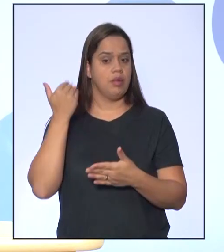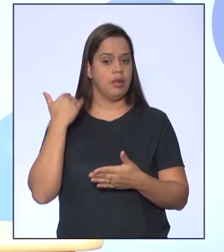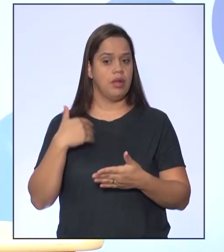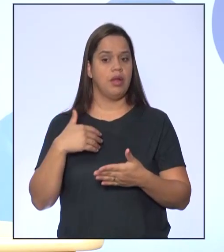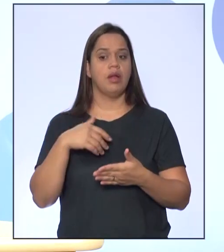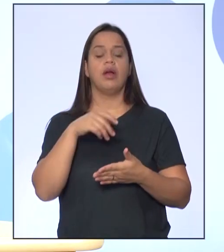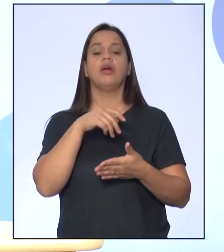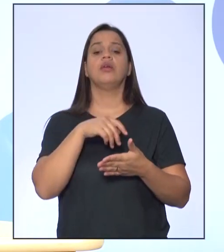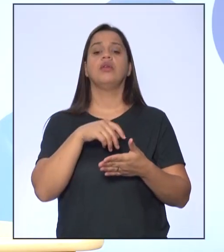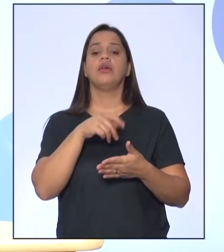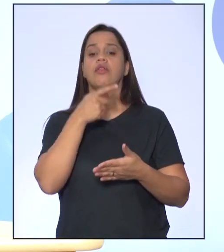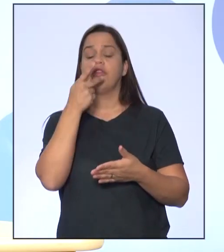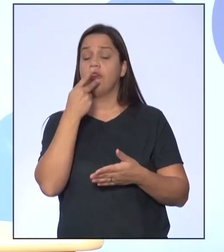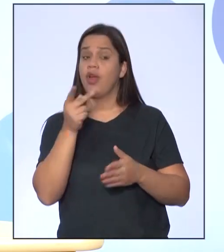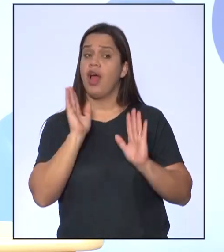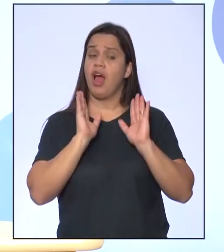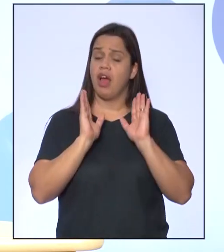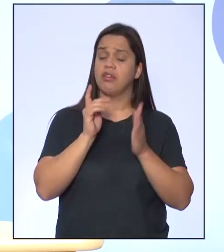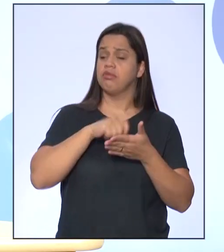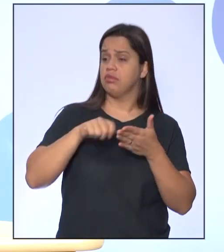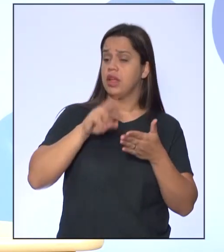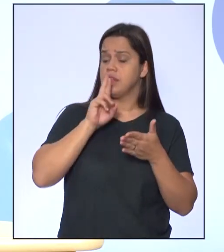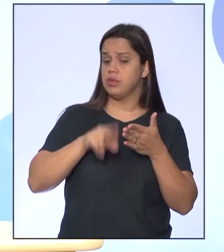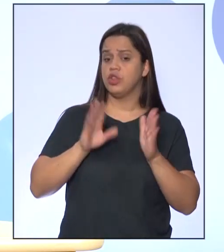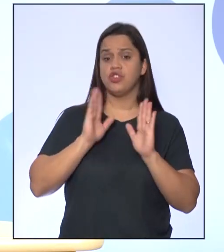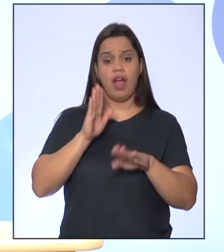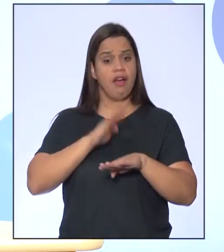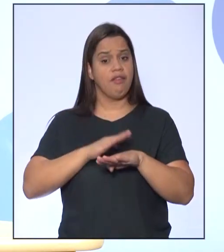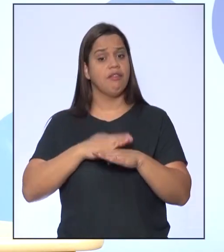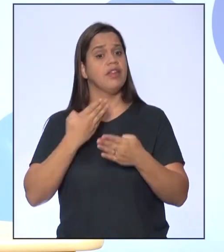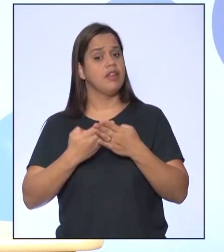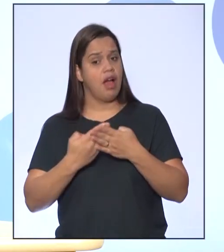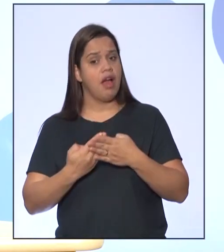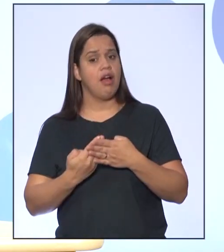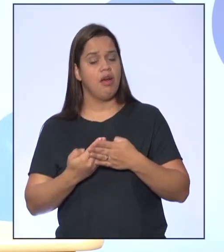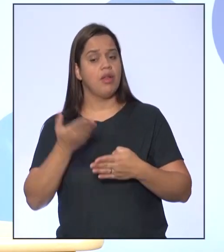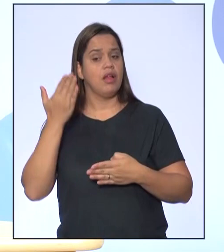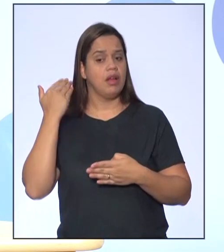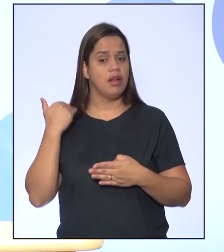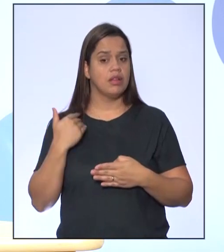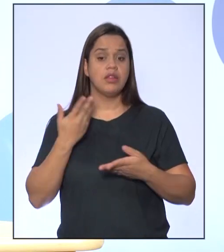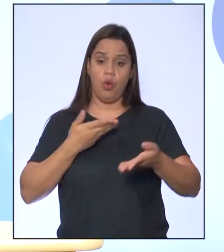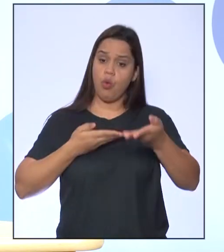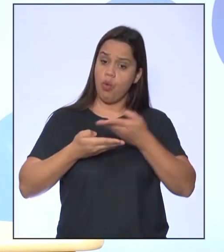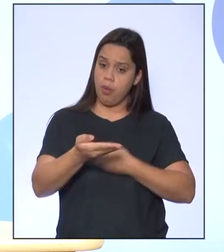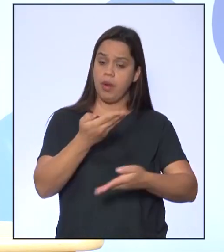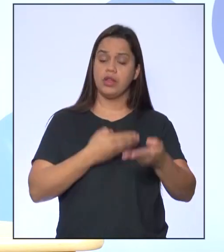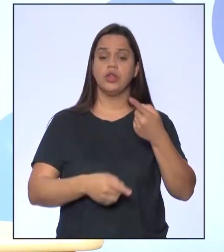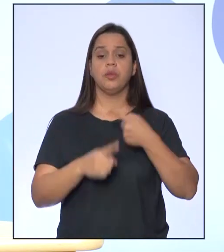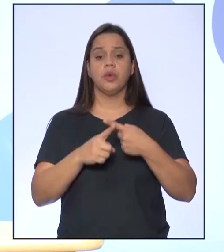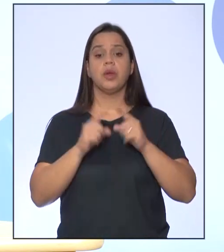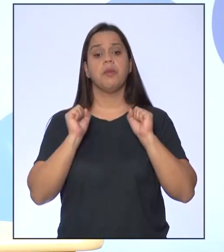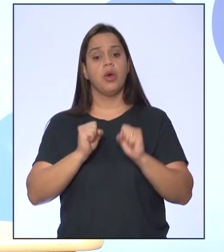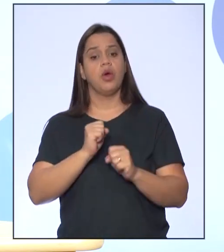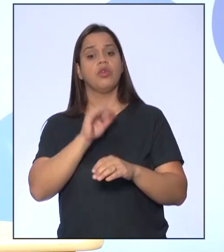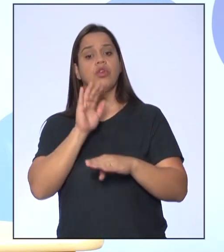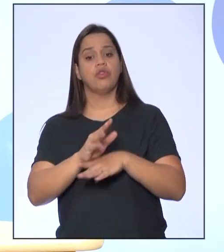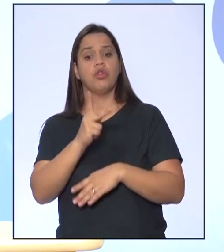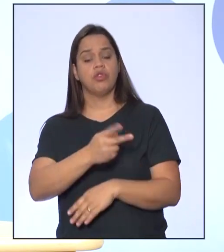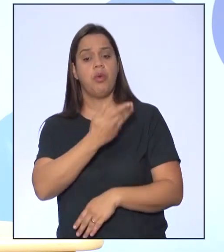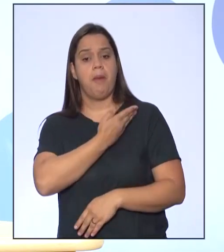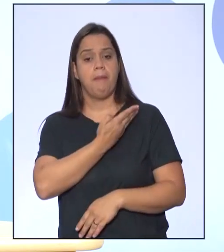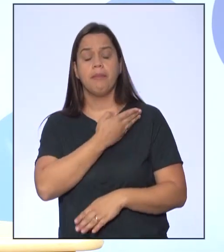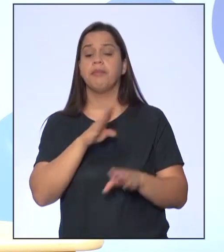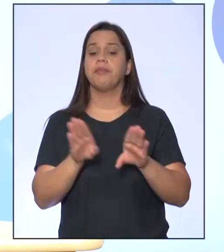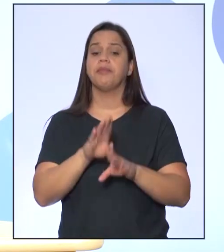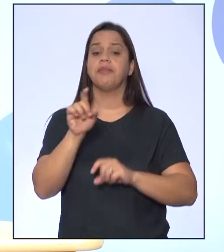que já fizeram a aula. Ótimo! Se vocês já fizeram, já está lá no caderninho, compartilha com a gente, porque você pode ajudar um colega seu. E além